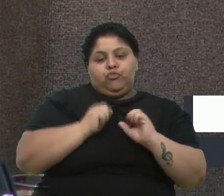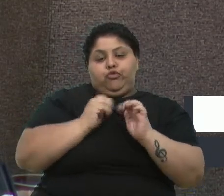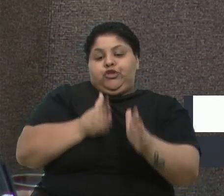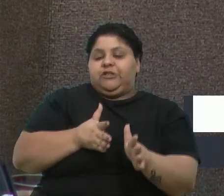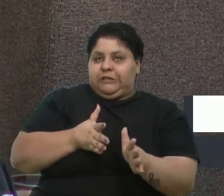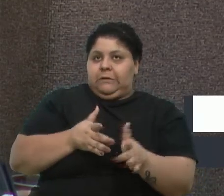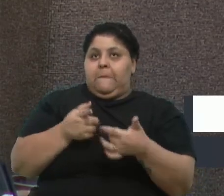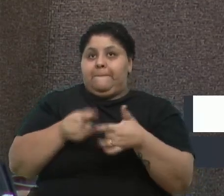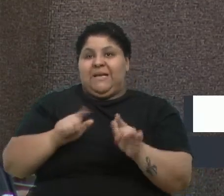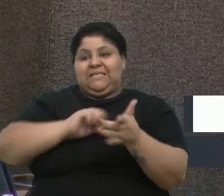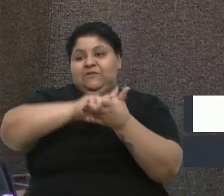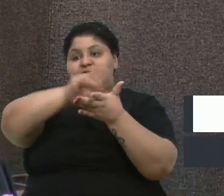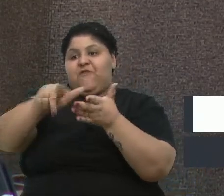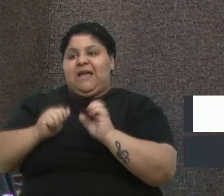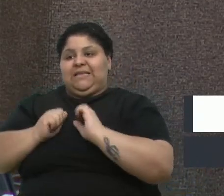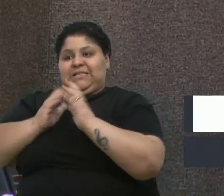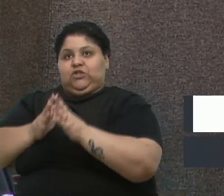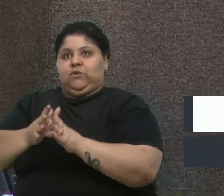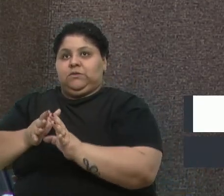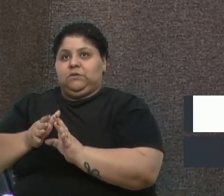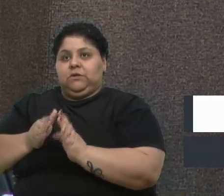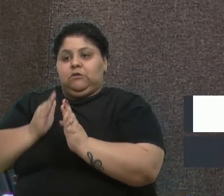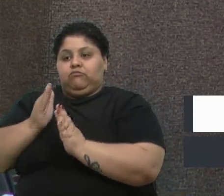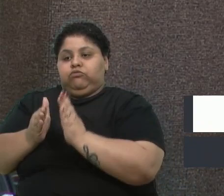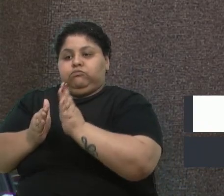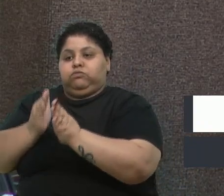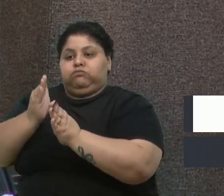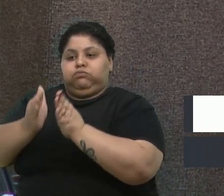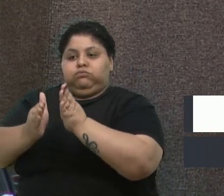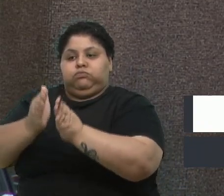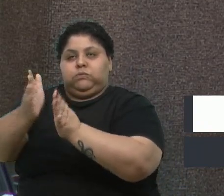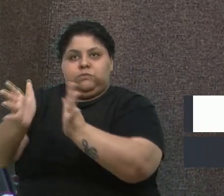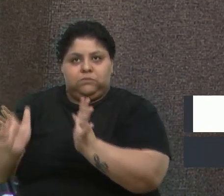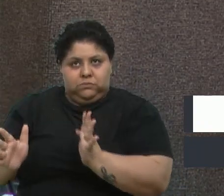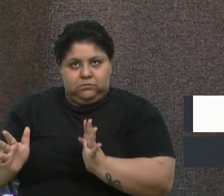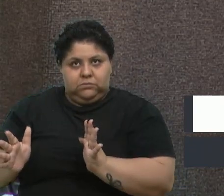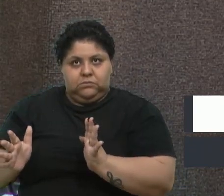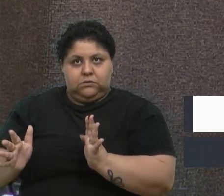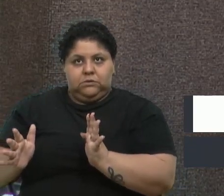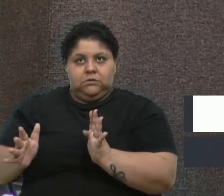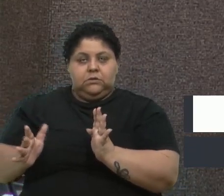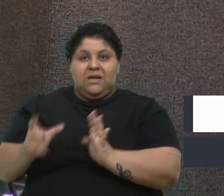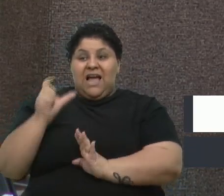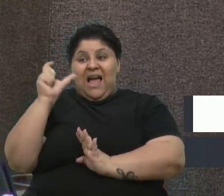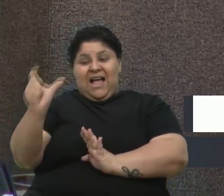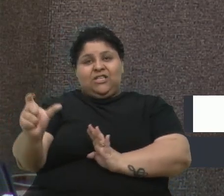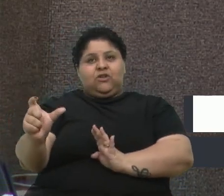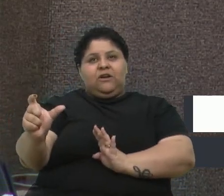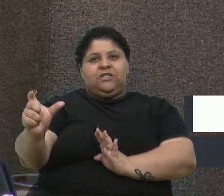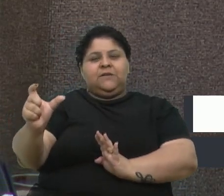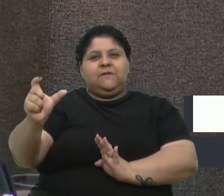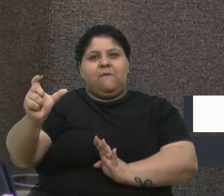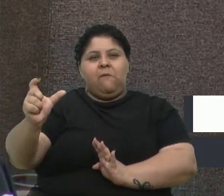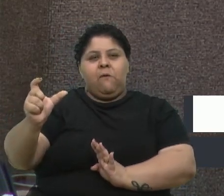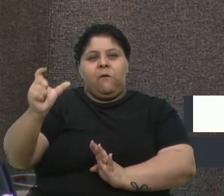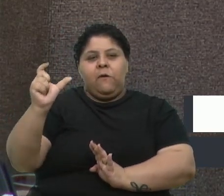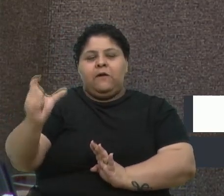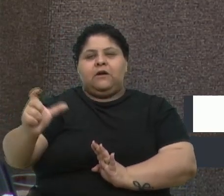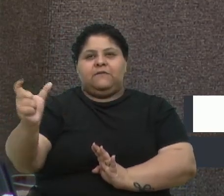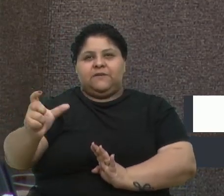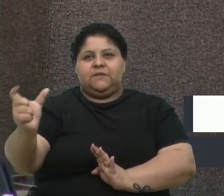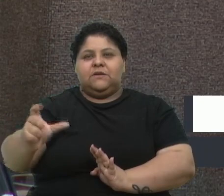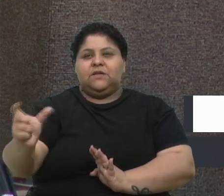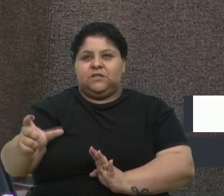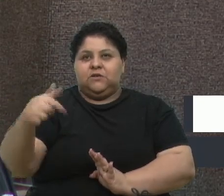São várias ações em sequência. E... Para sorte de Caxias, nós tivemos um secretário e um diretor-geral da Secretaria de